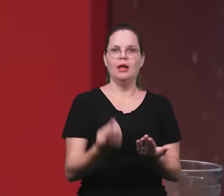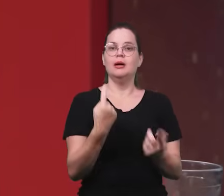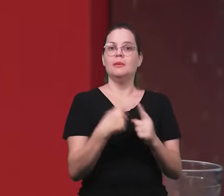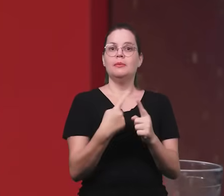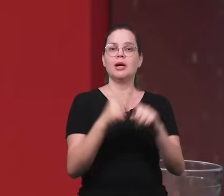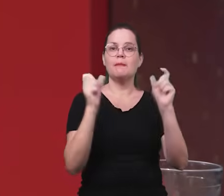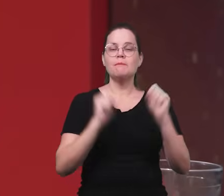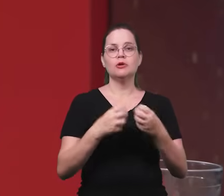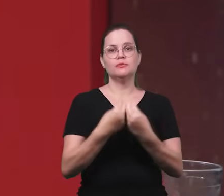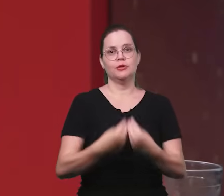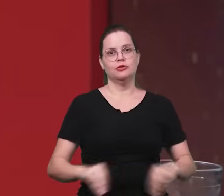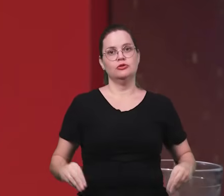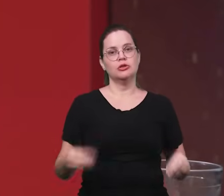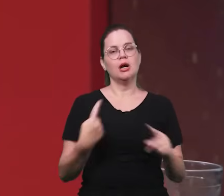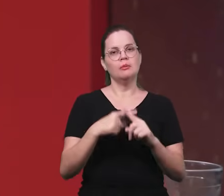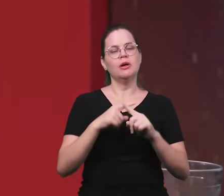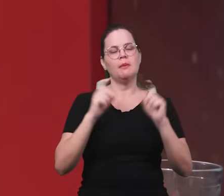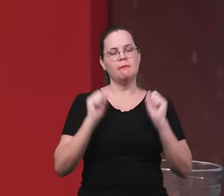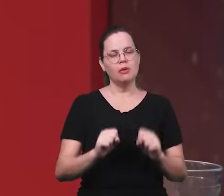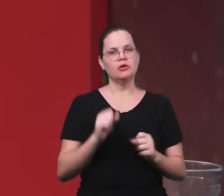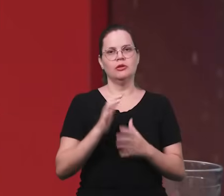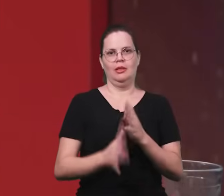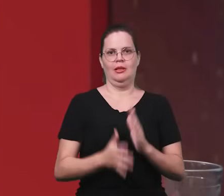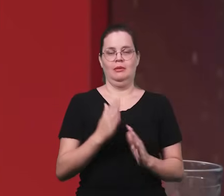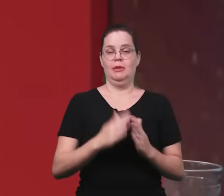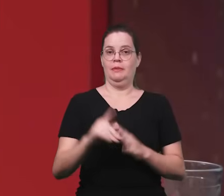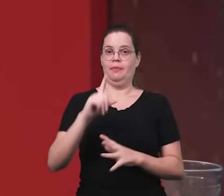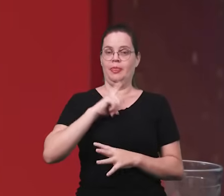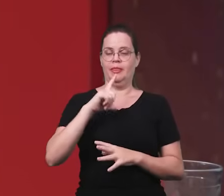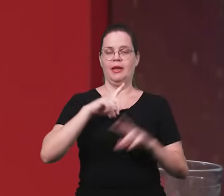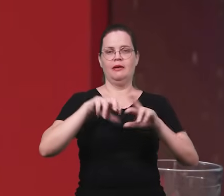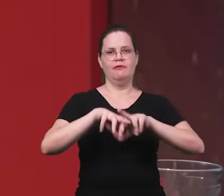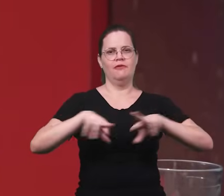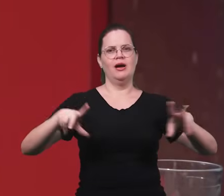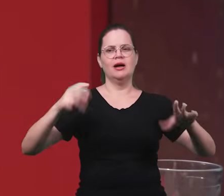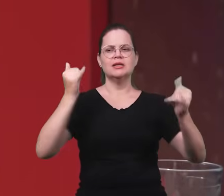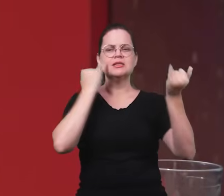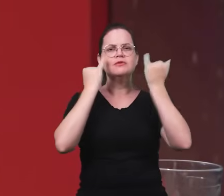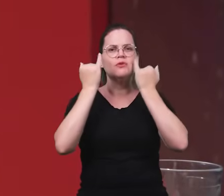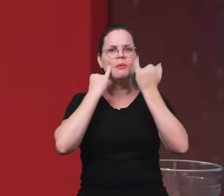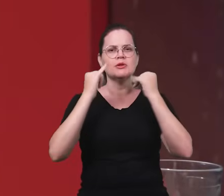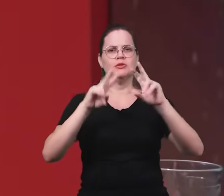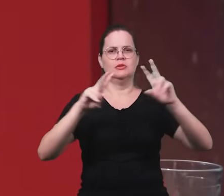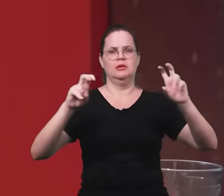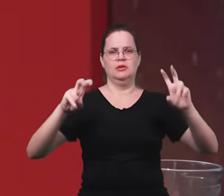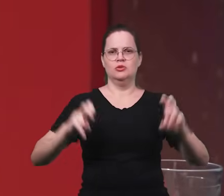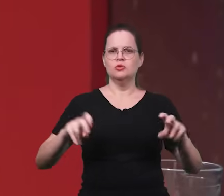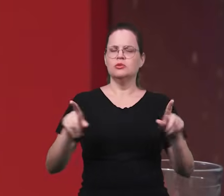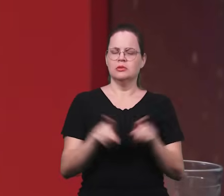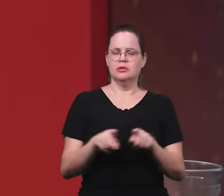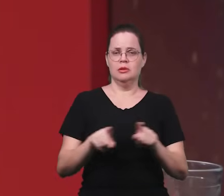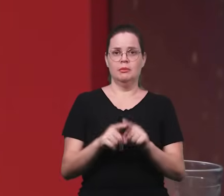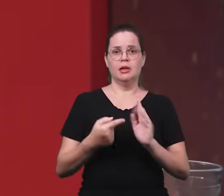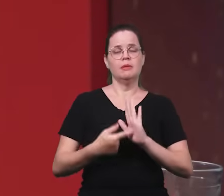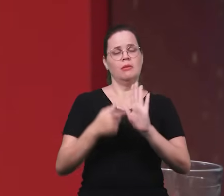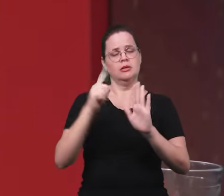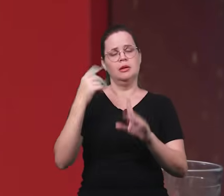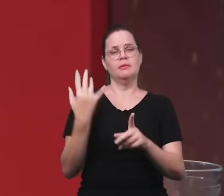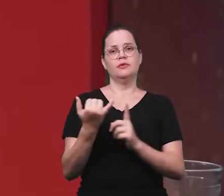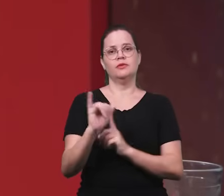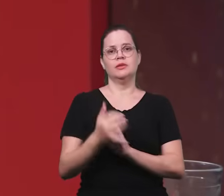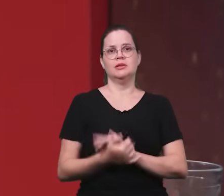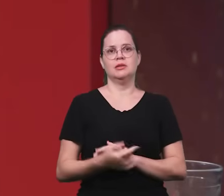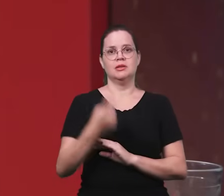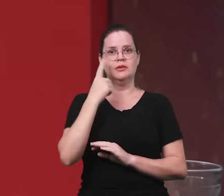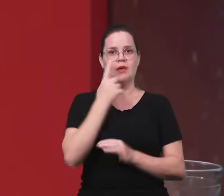outros lugares que há vários relatos, e isso é também profético, é bíblico, e nós vemos